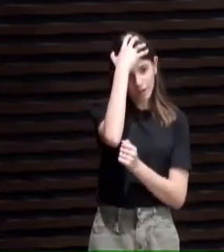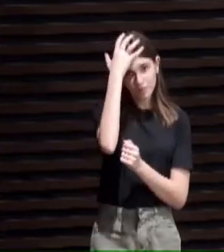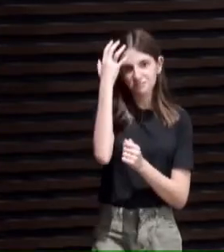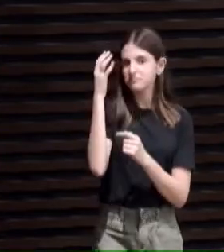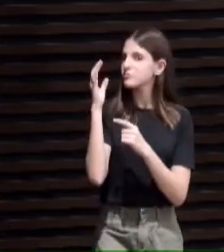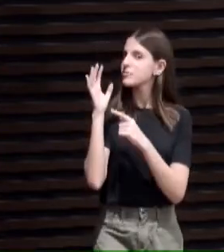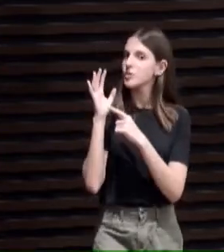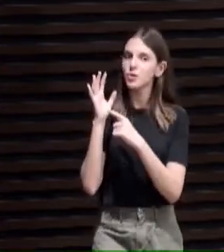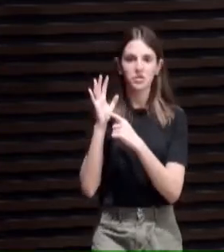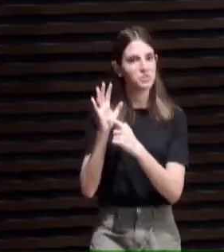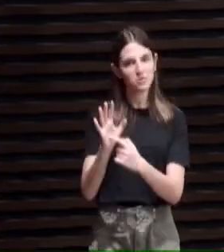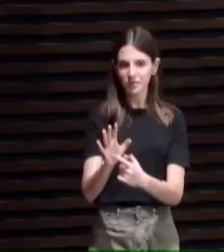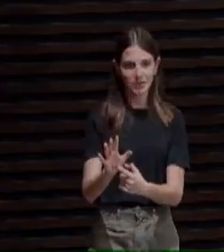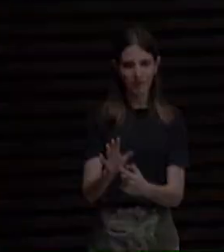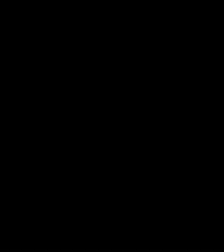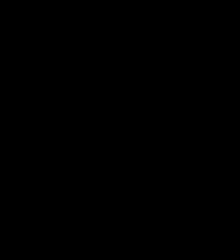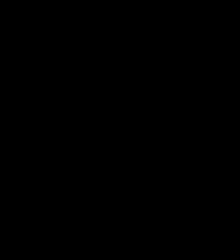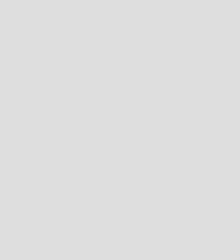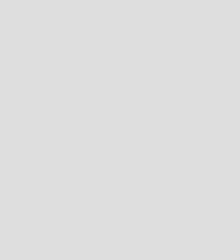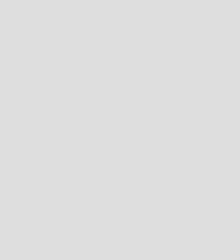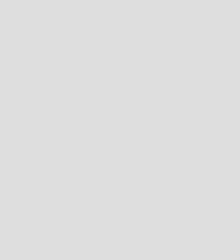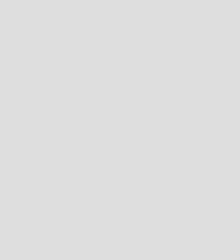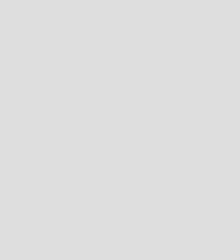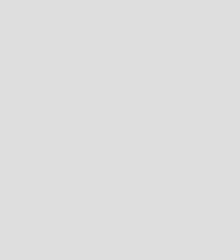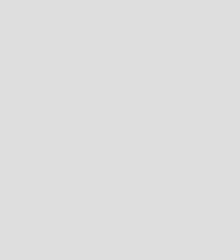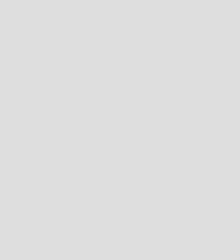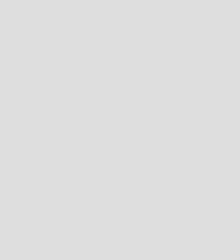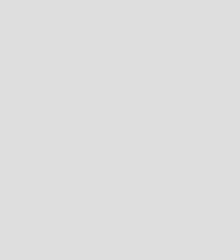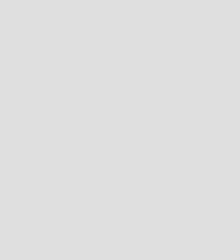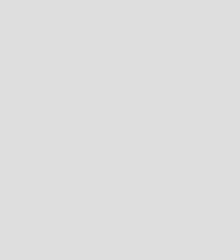um aspecto não. Os dois.